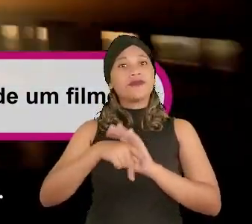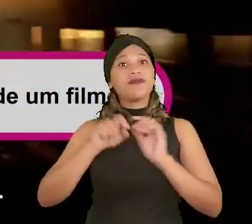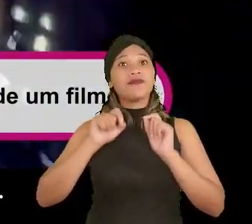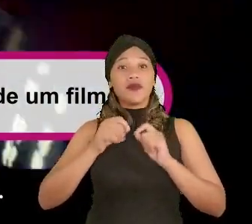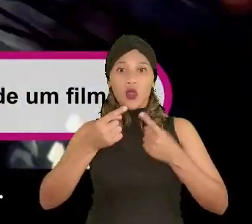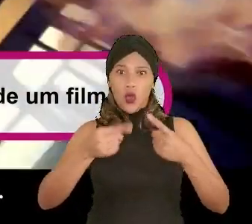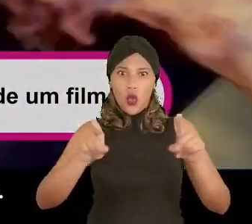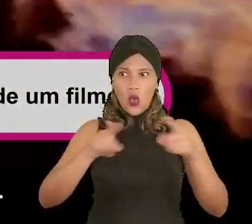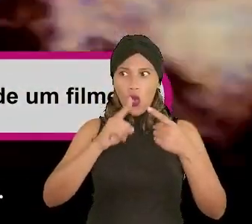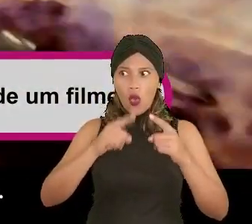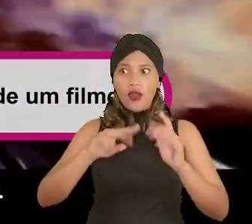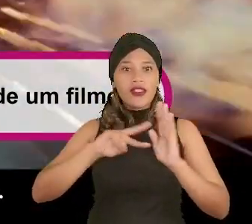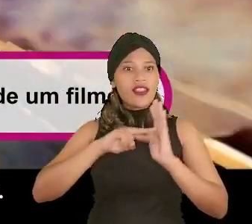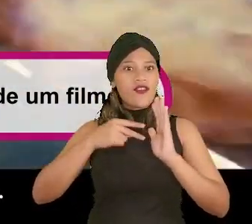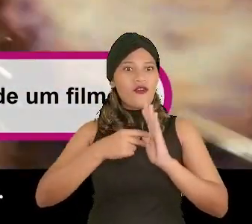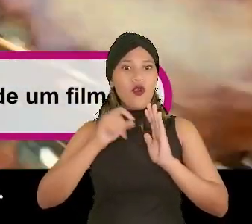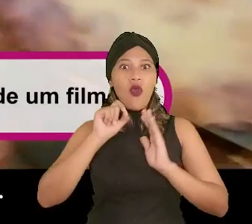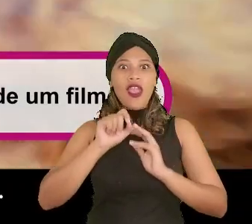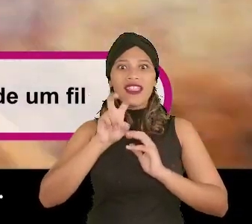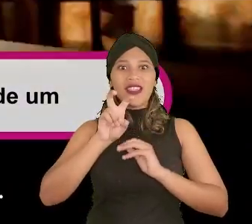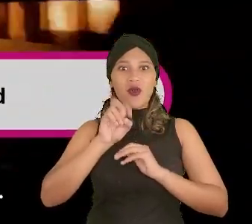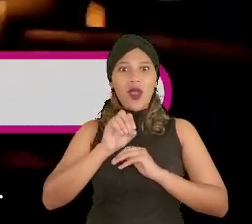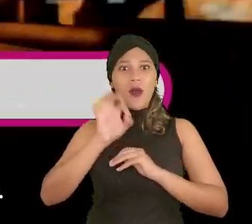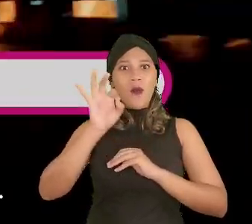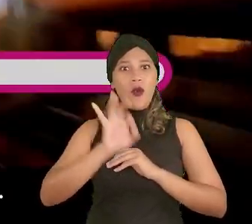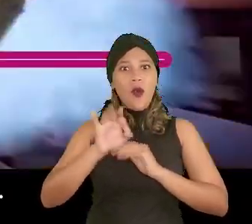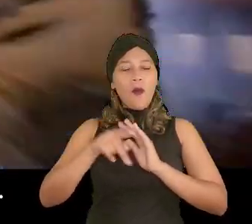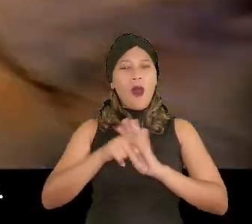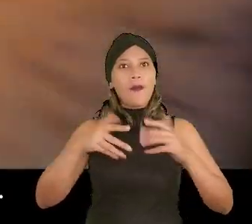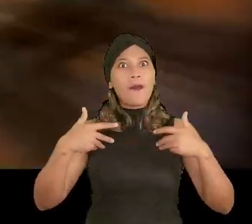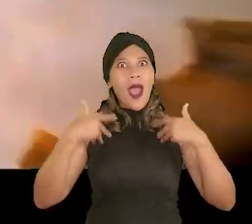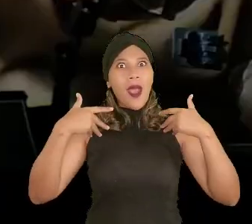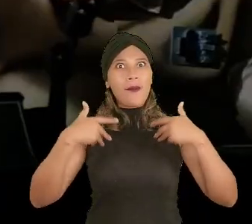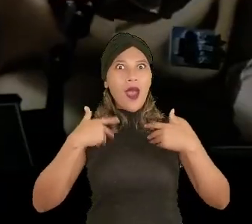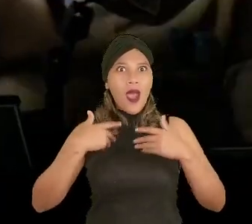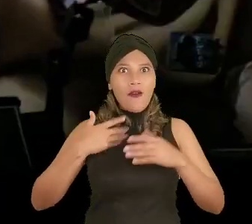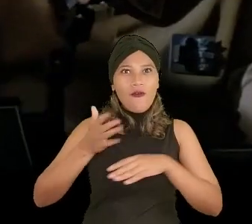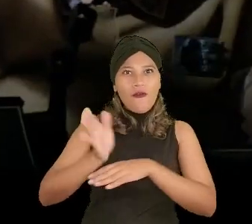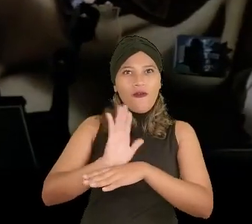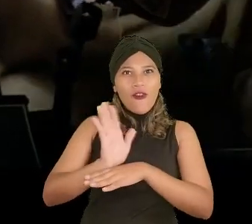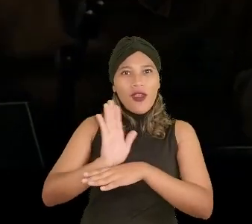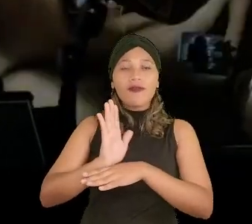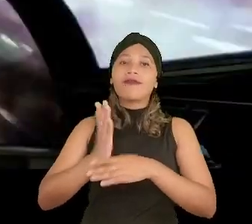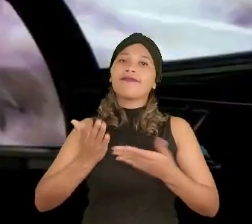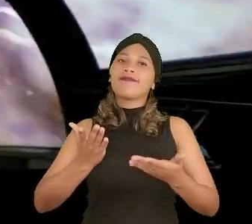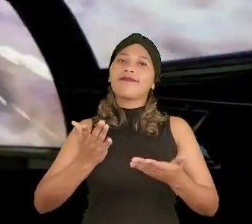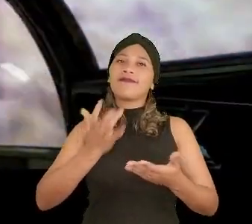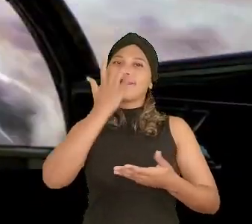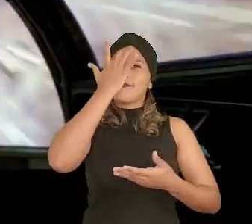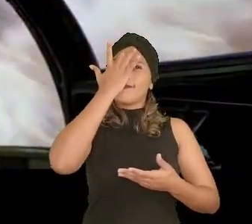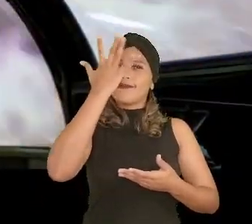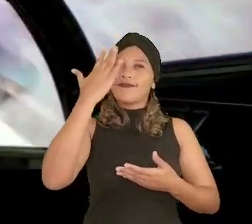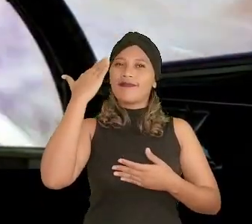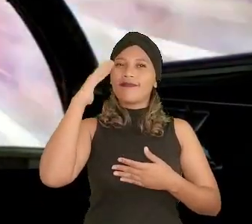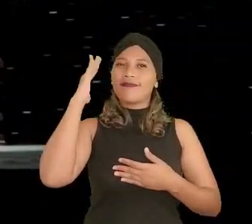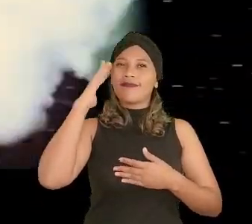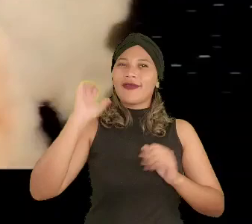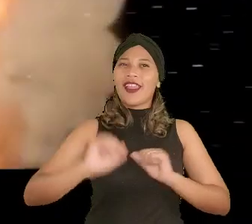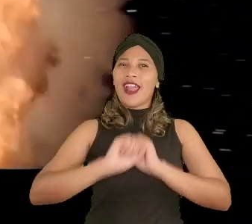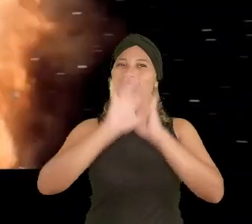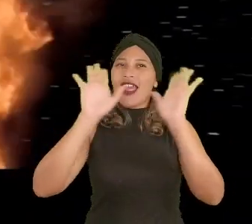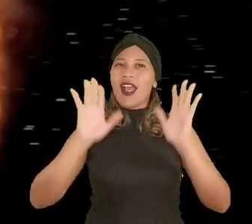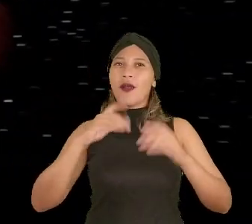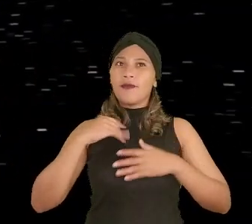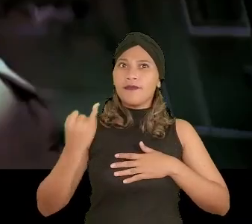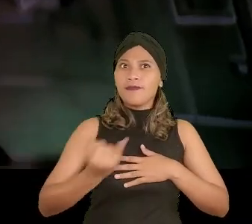música representam 50% de diversão de um filme. Com isso, moçada, fica muito mais fácil entendermos